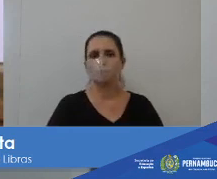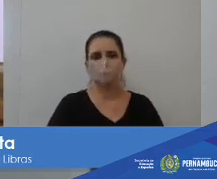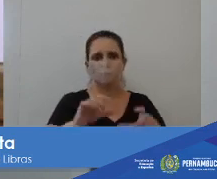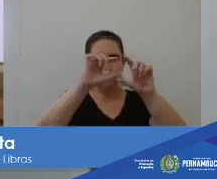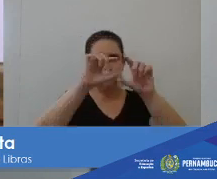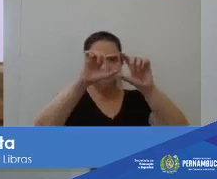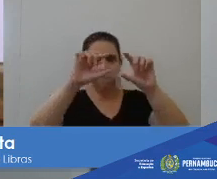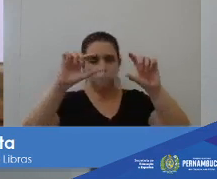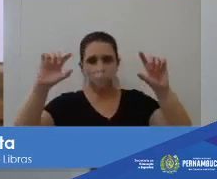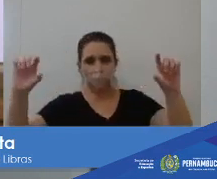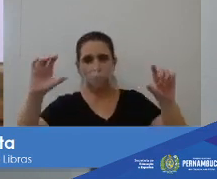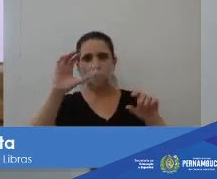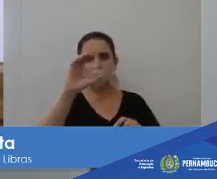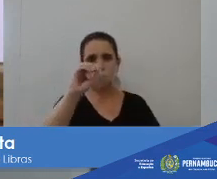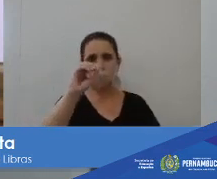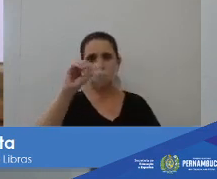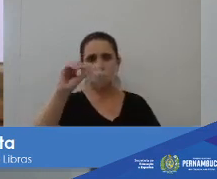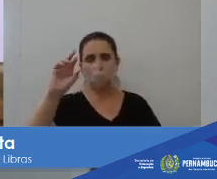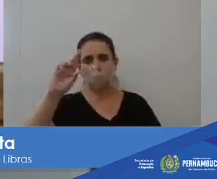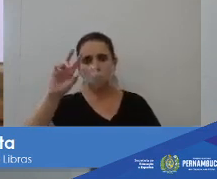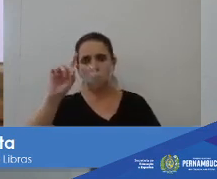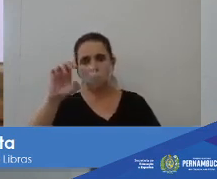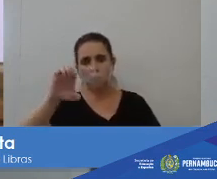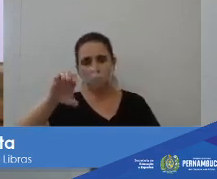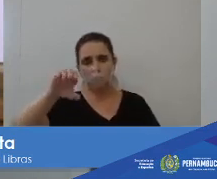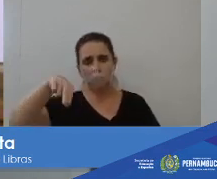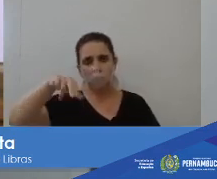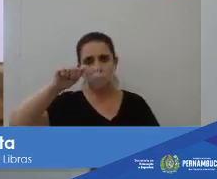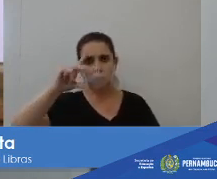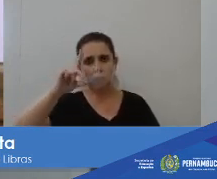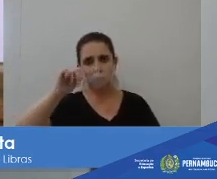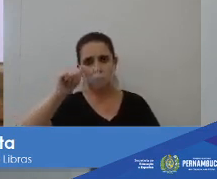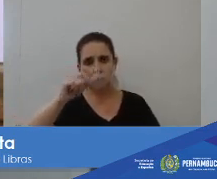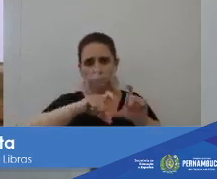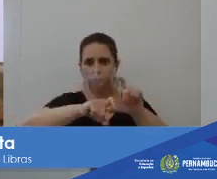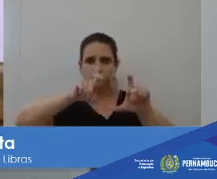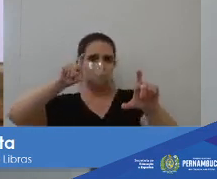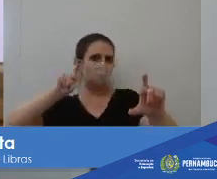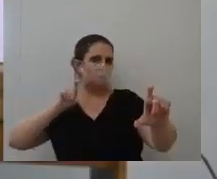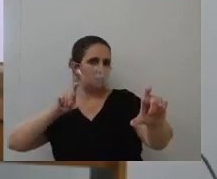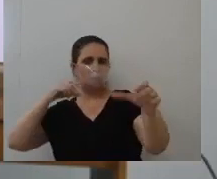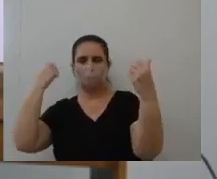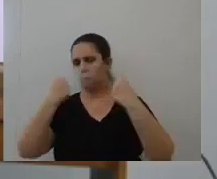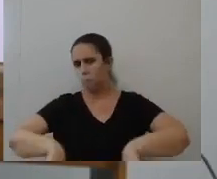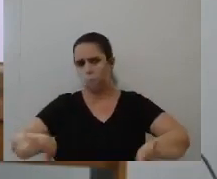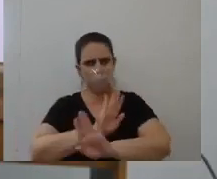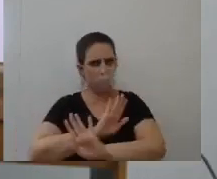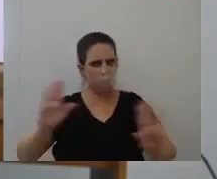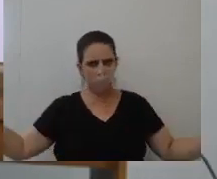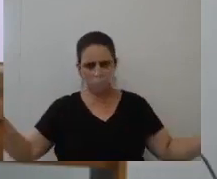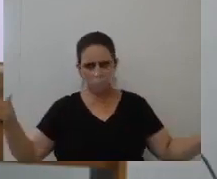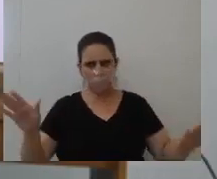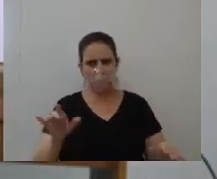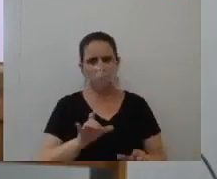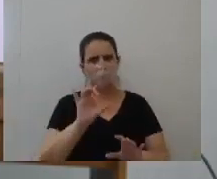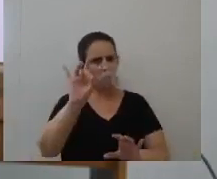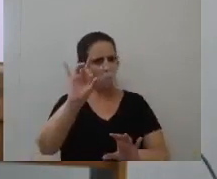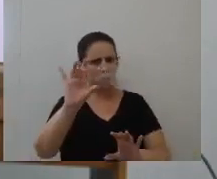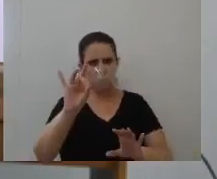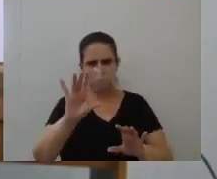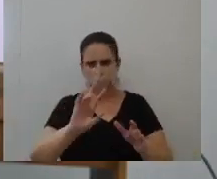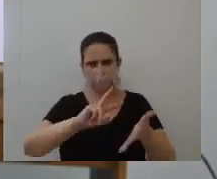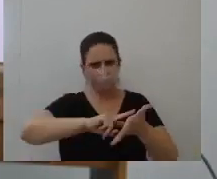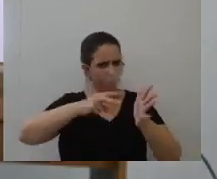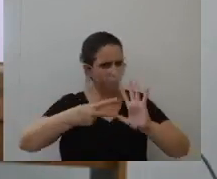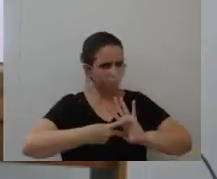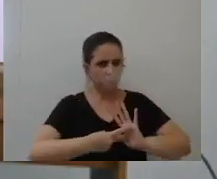Oração coordenada, também chamada de independente. Não precisa de nenhuma outra. ok? Para ter